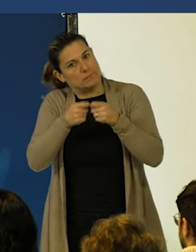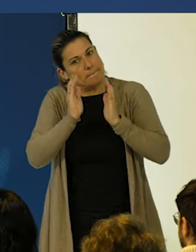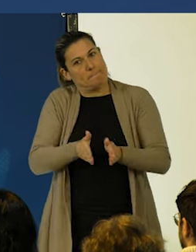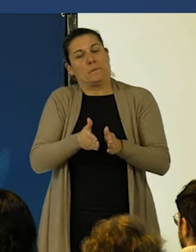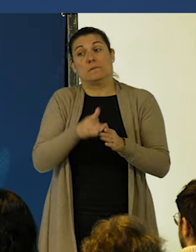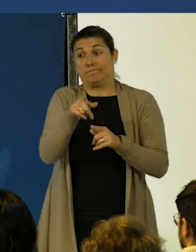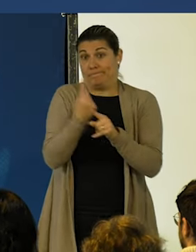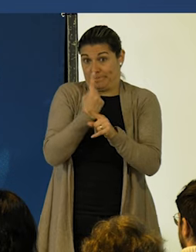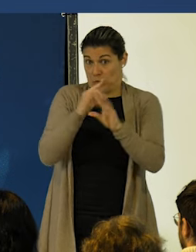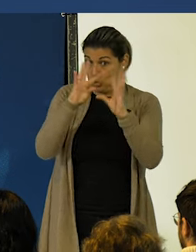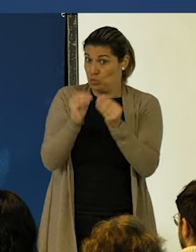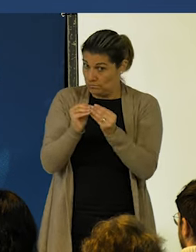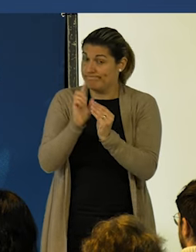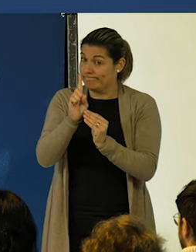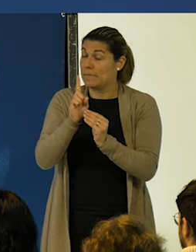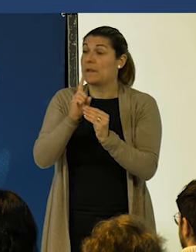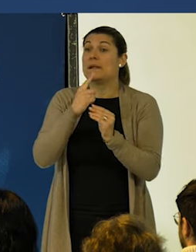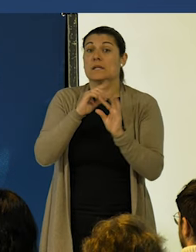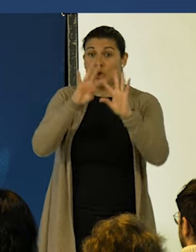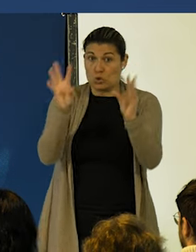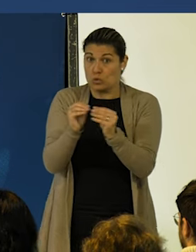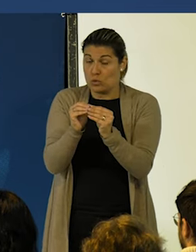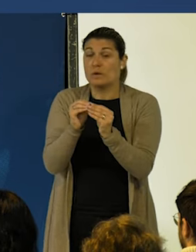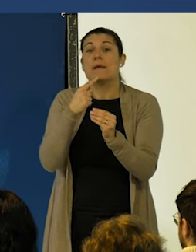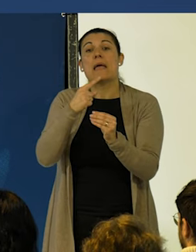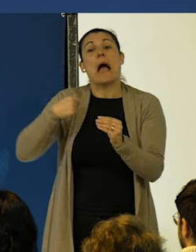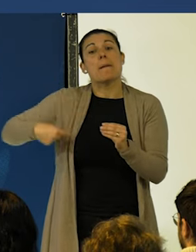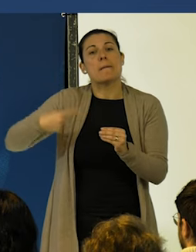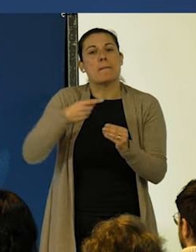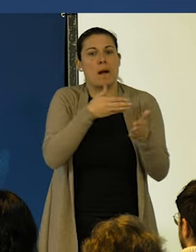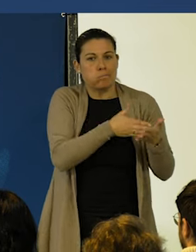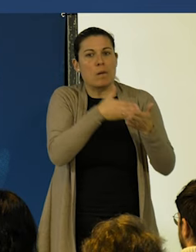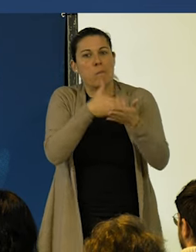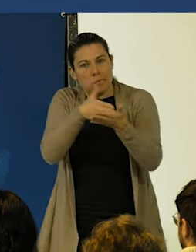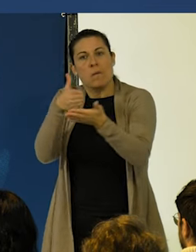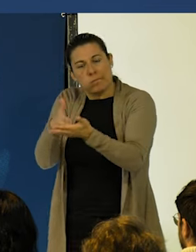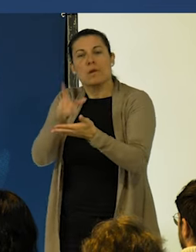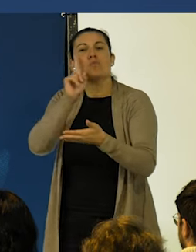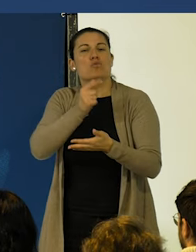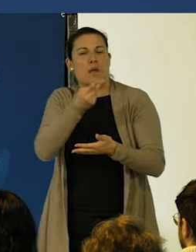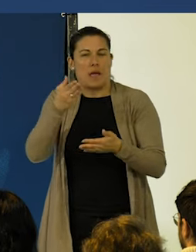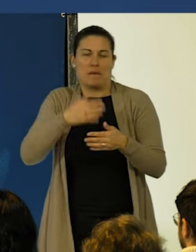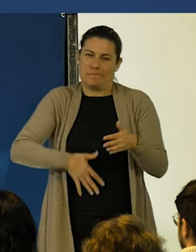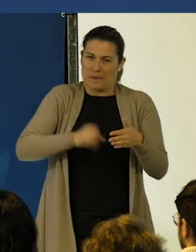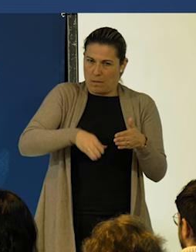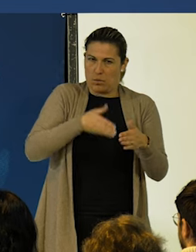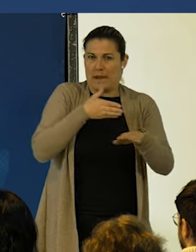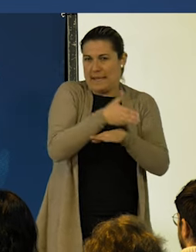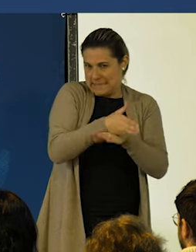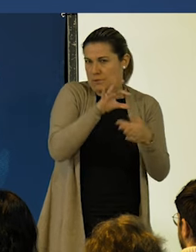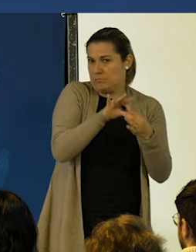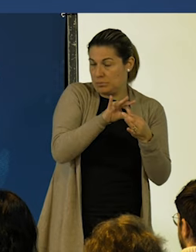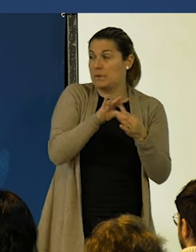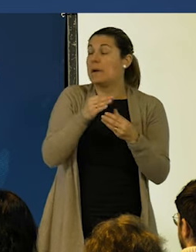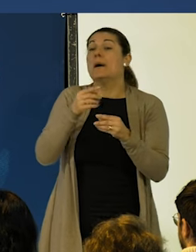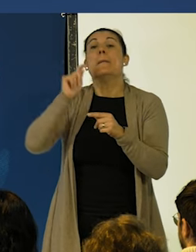isto, quando somado, significa o boicote quotidiano ao acesso das mulheres ao aborto, agravado pelo facto de